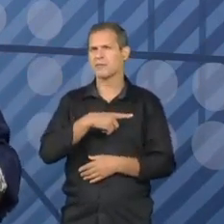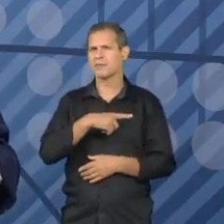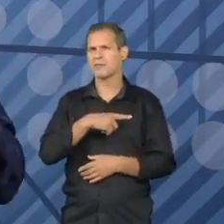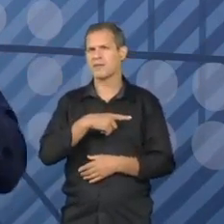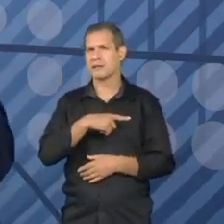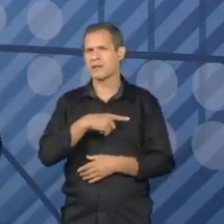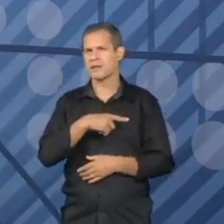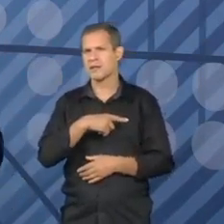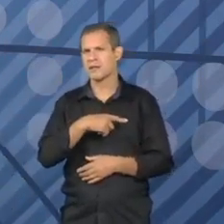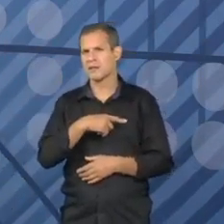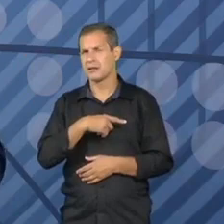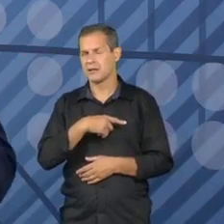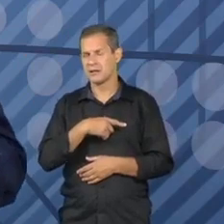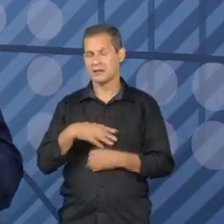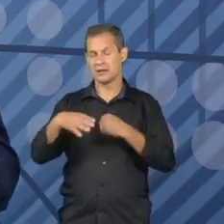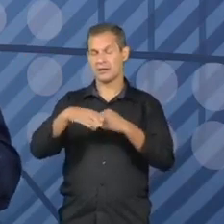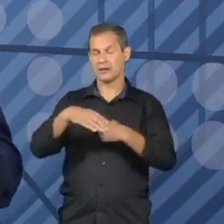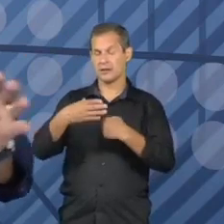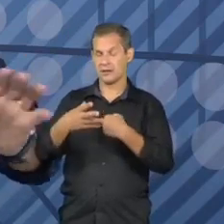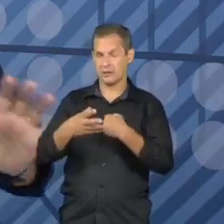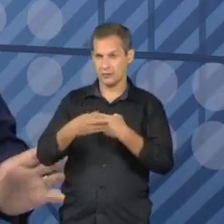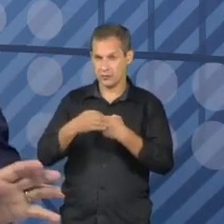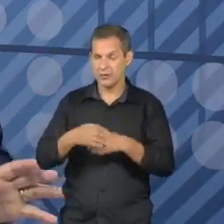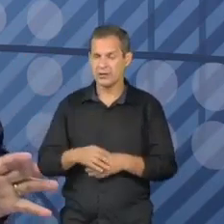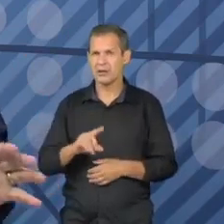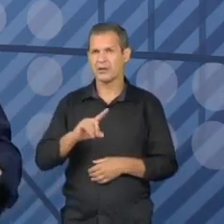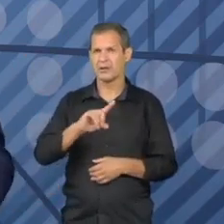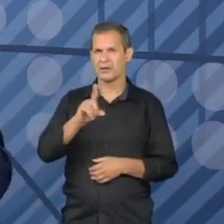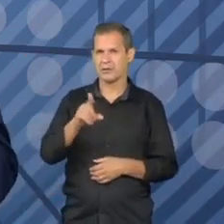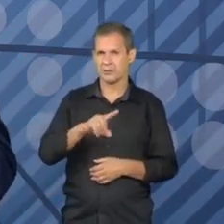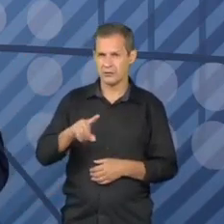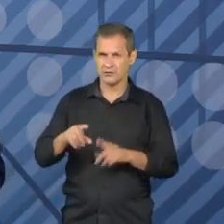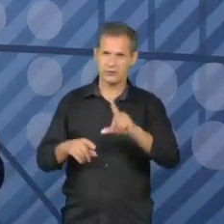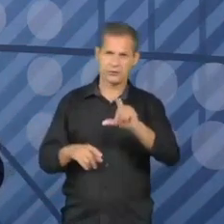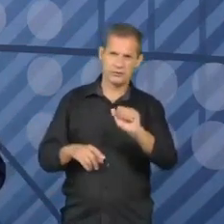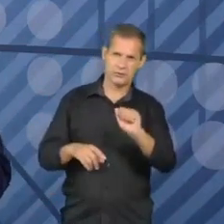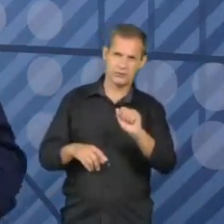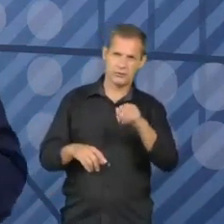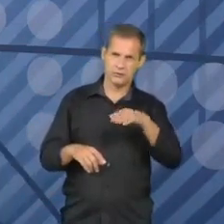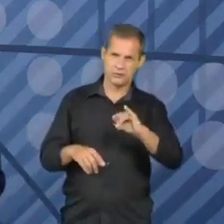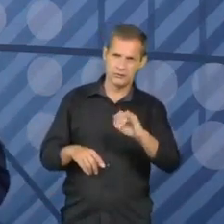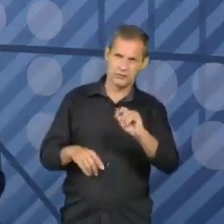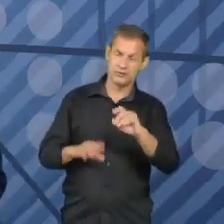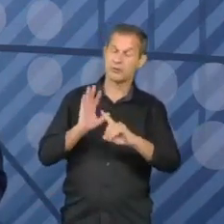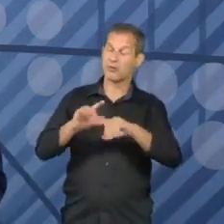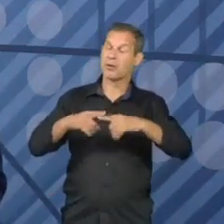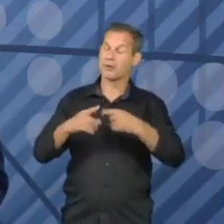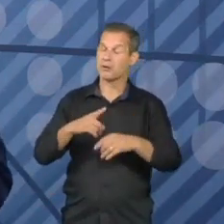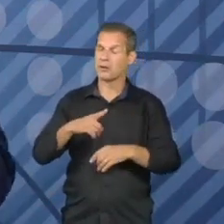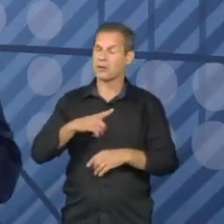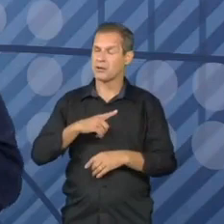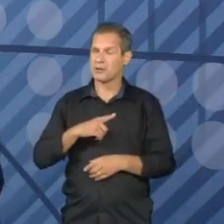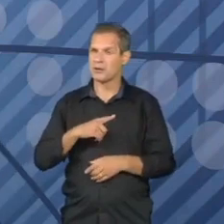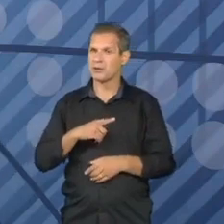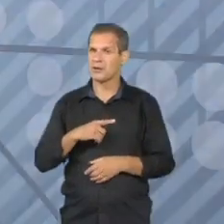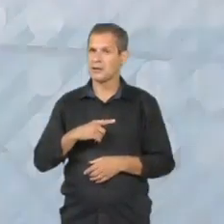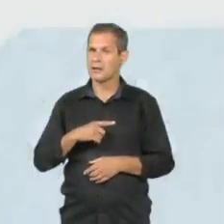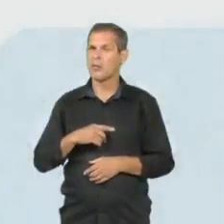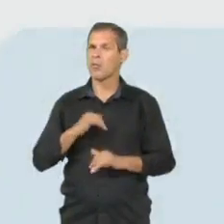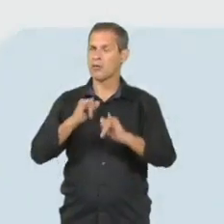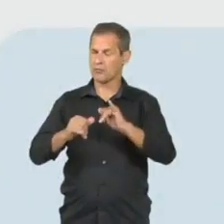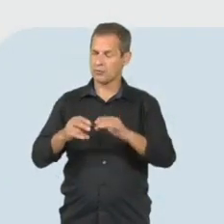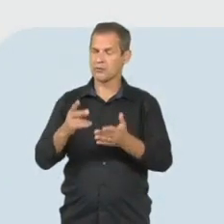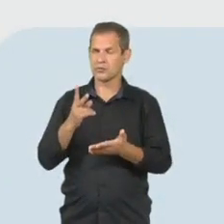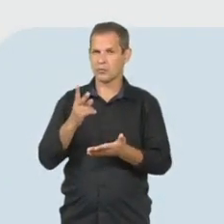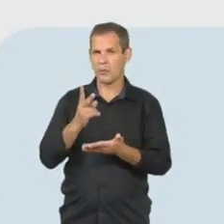nessa convenção e determinar que é o Z-lambda, então a gente não vai interferir isso. Mas poderia ter sido uma outra informação, ok? Então, voltando ali